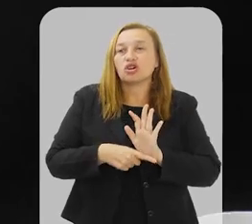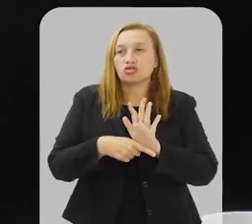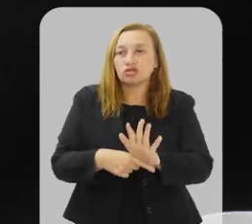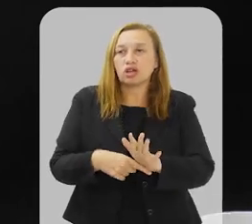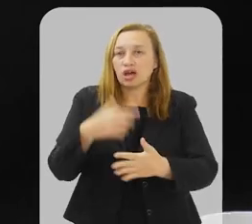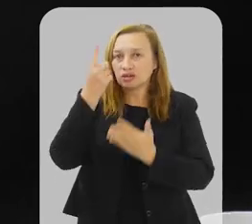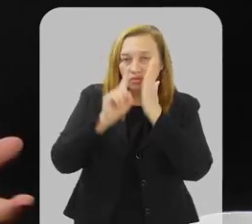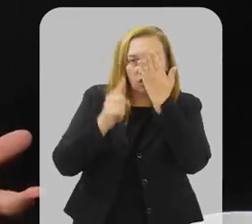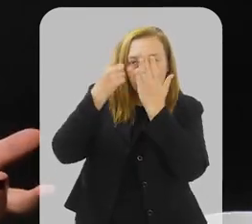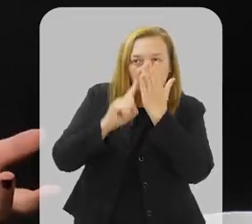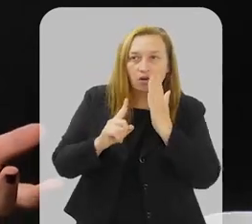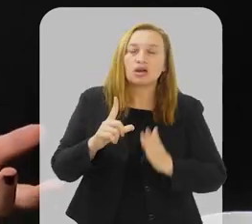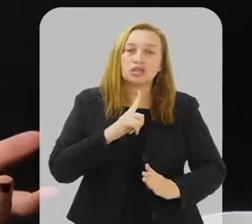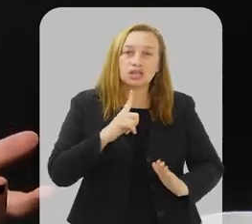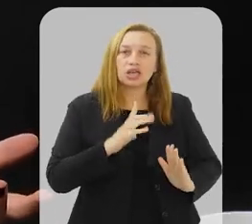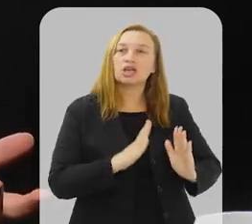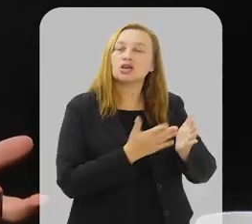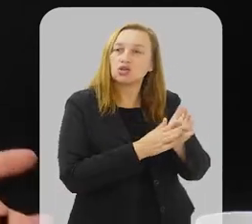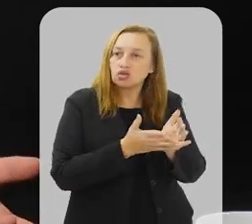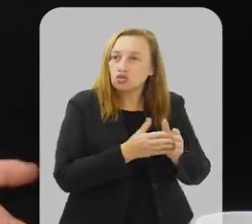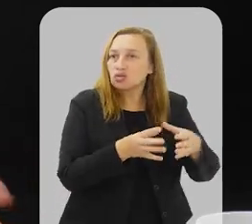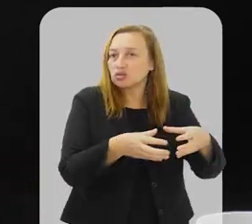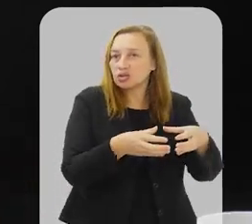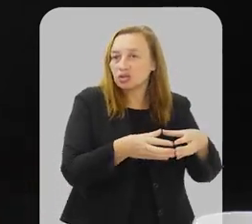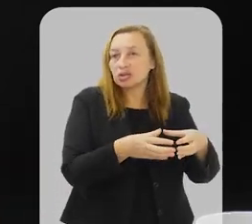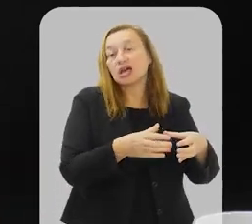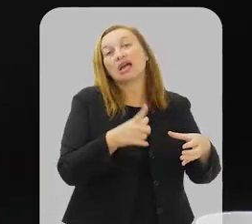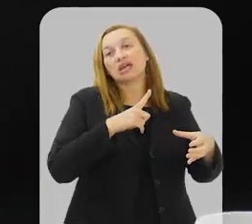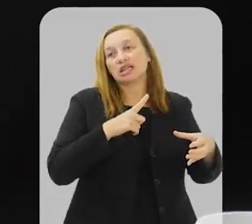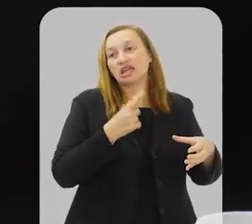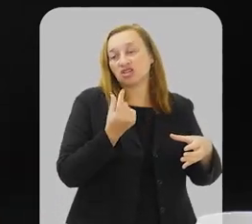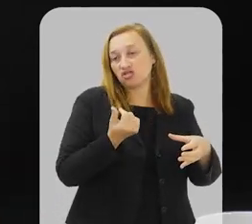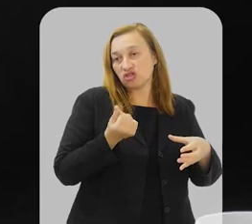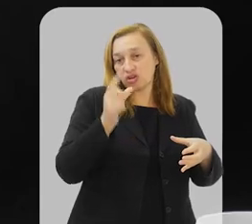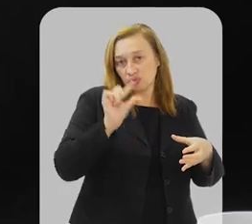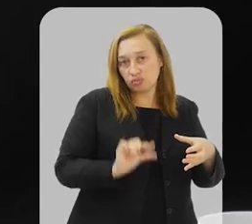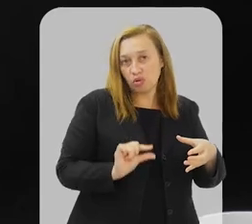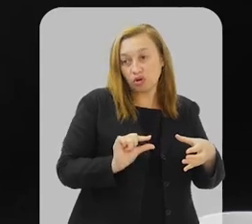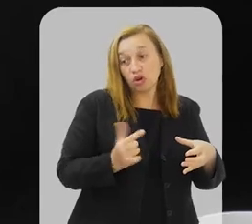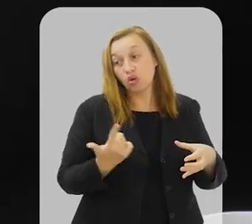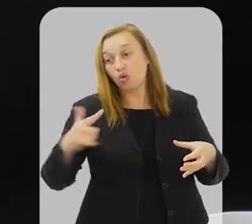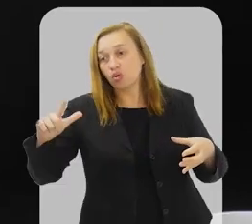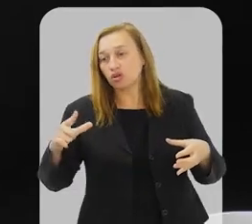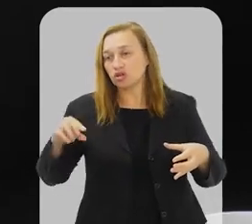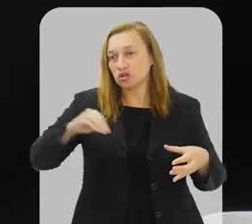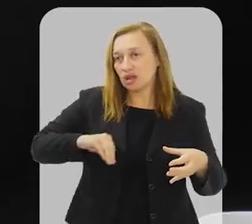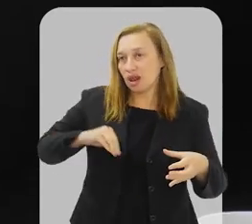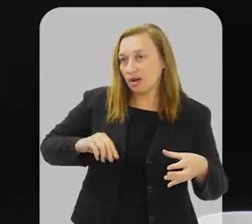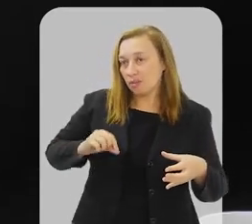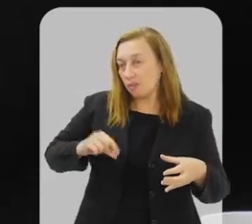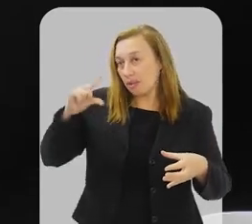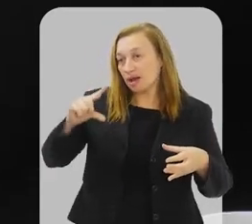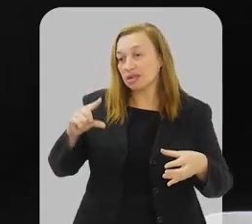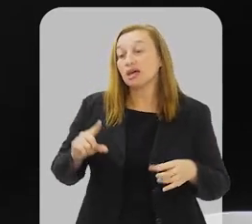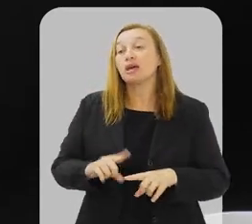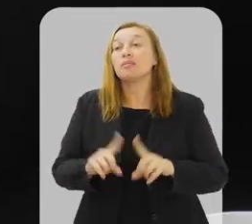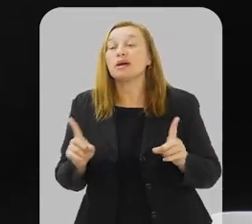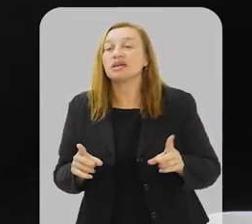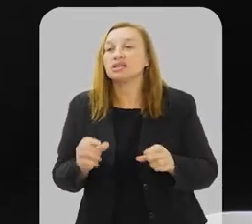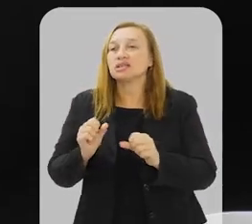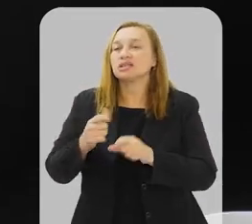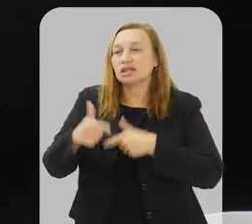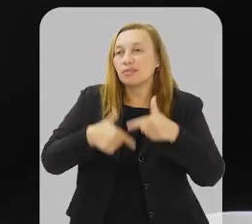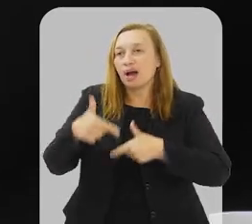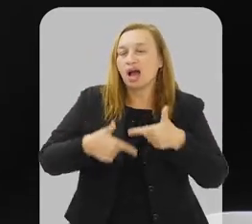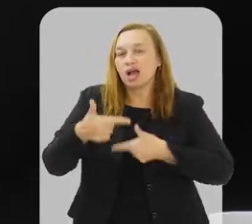possibilidades escolas que T mais condições de ter essa equipe e escolas que tem menos condições mas todo mundo trabalha muito né E muito durante muito tempo durante um